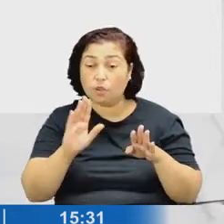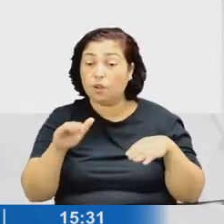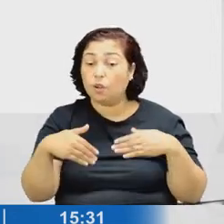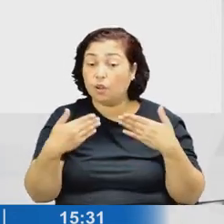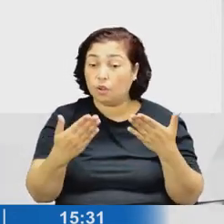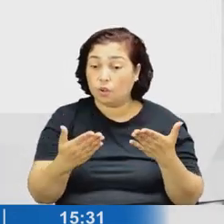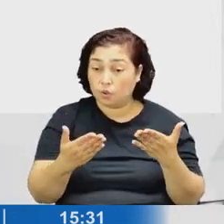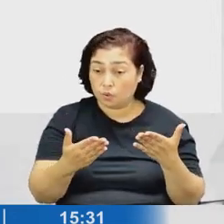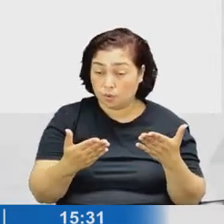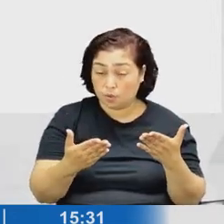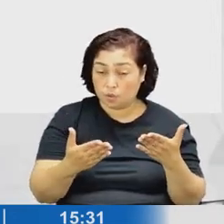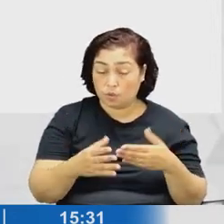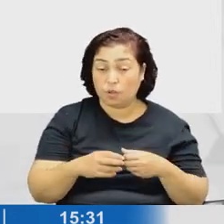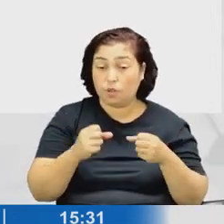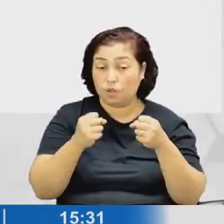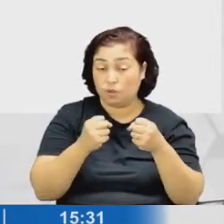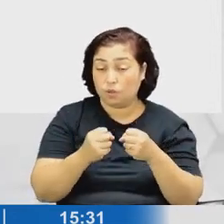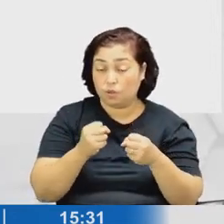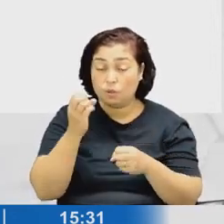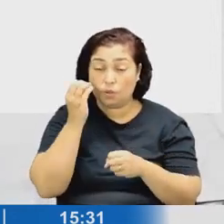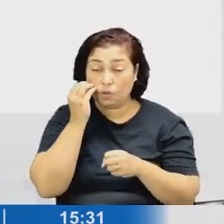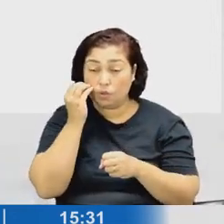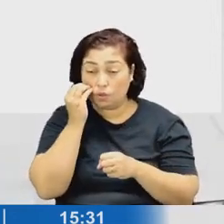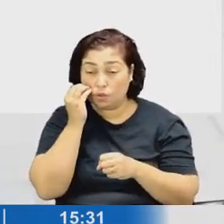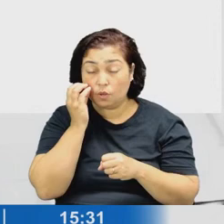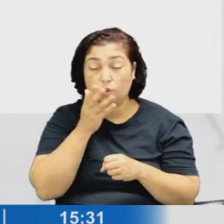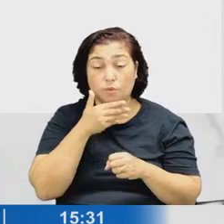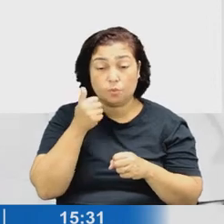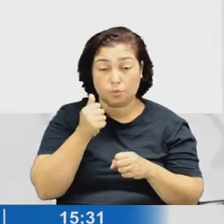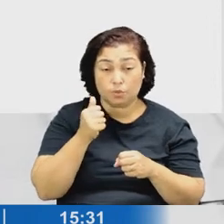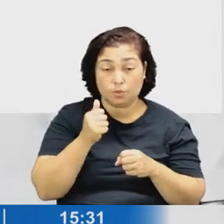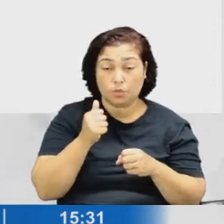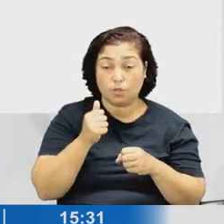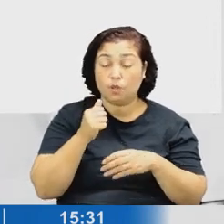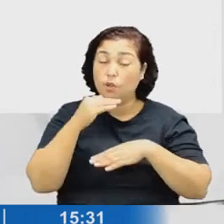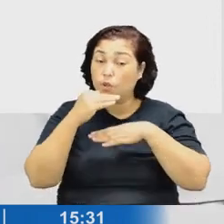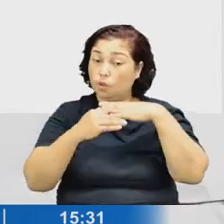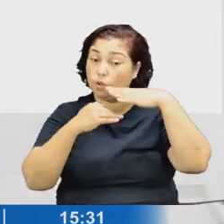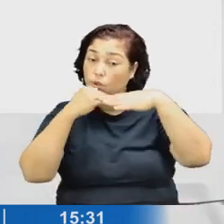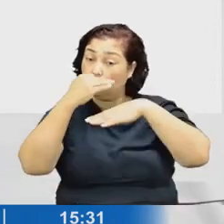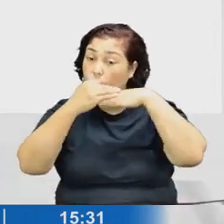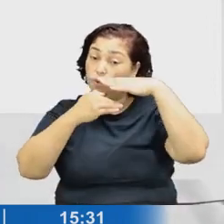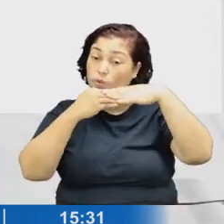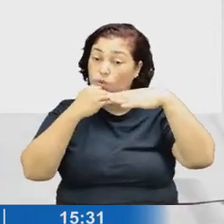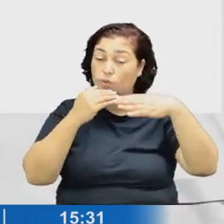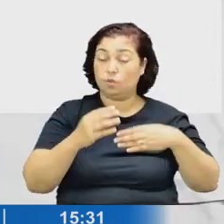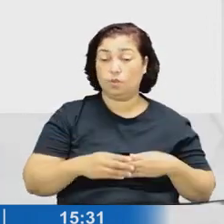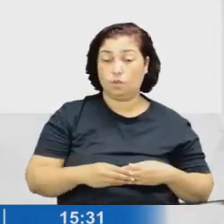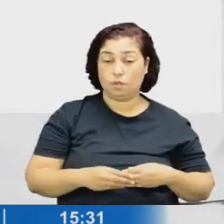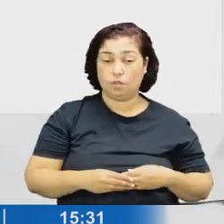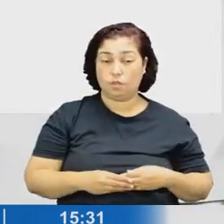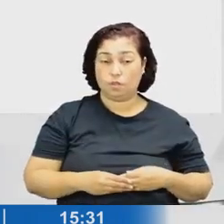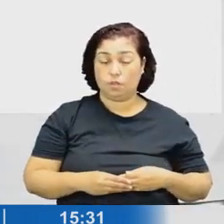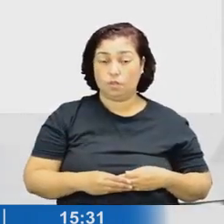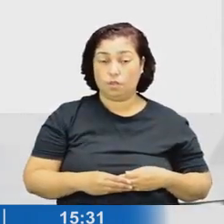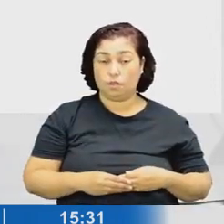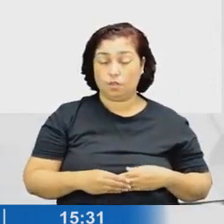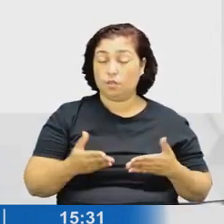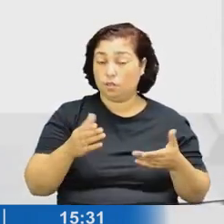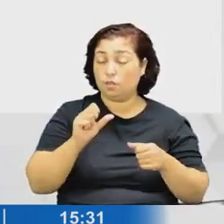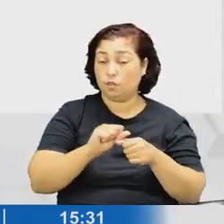elemento ali vocês podem tentar melhorar que vai alavancar Talvez alguns outros Esse é o exercício